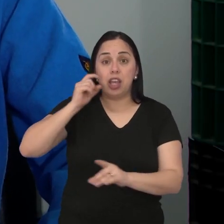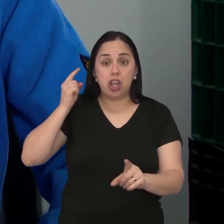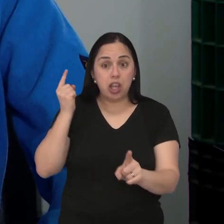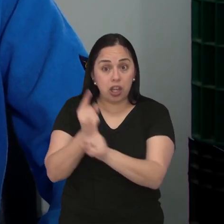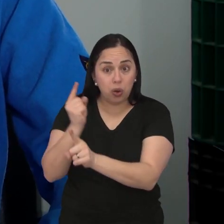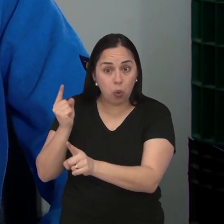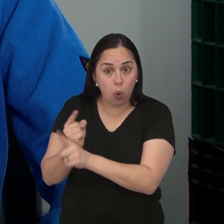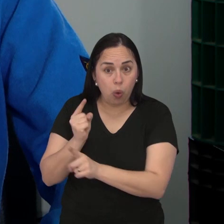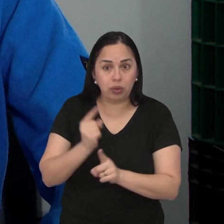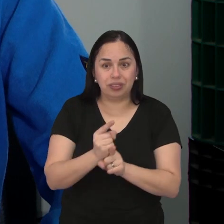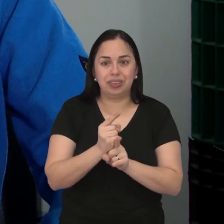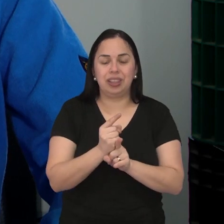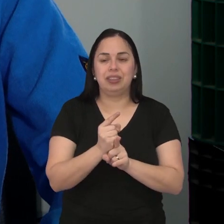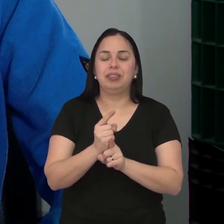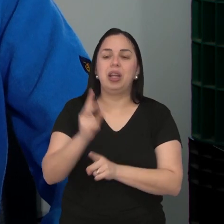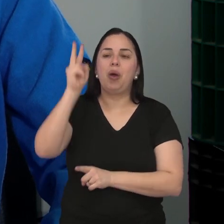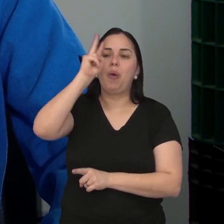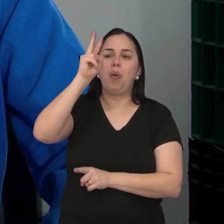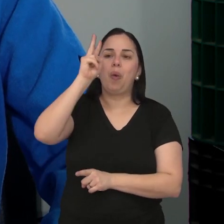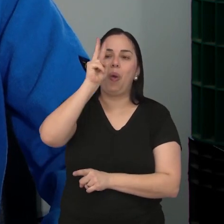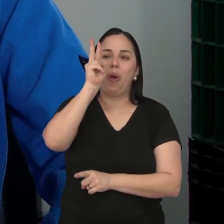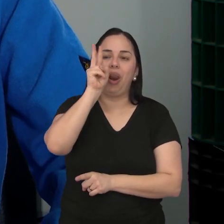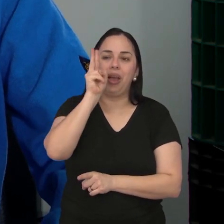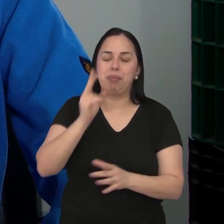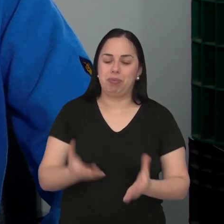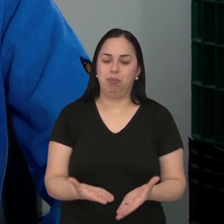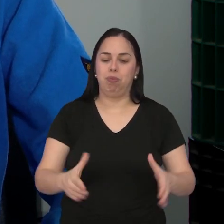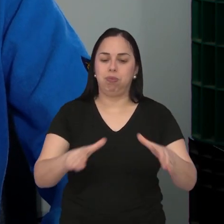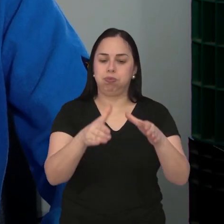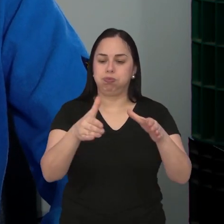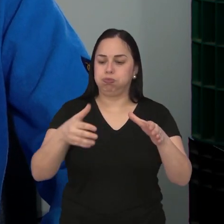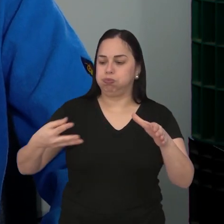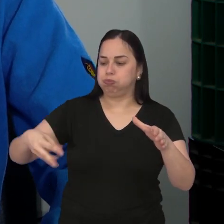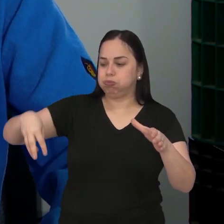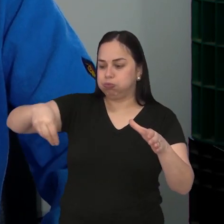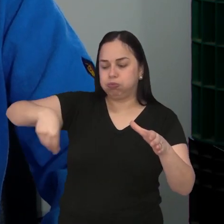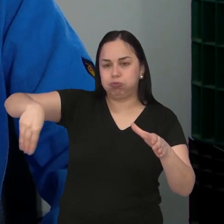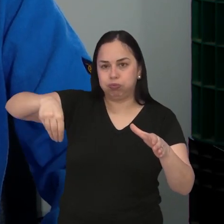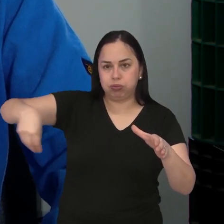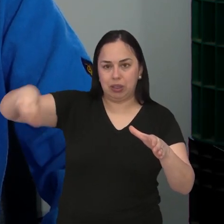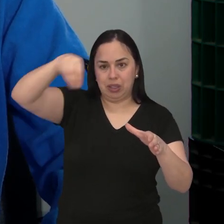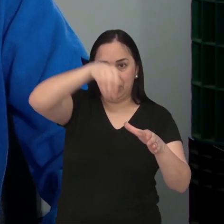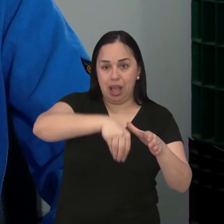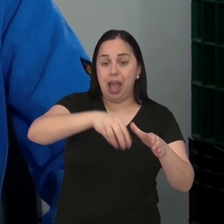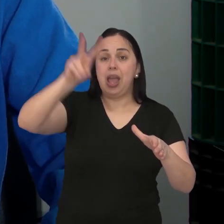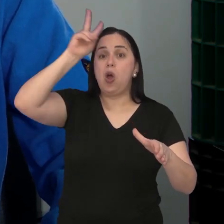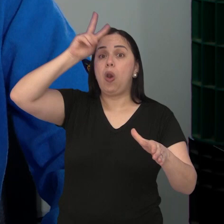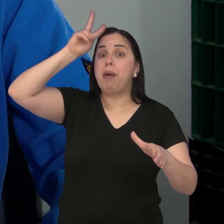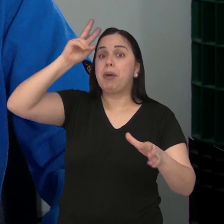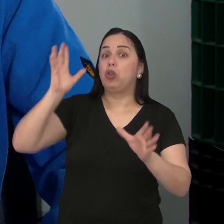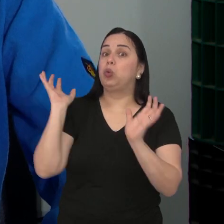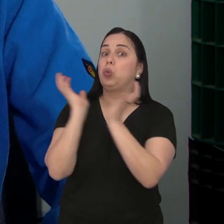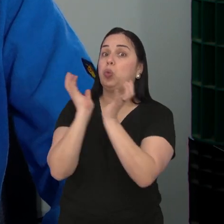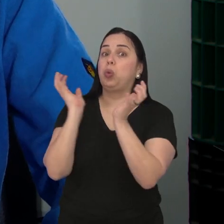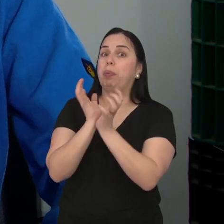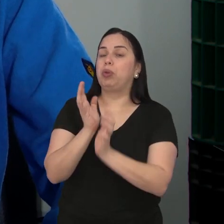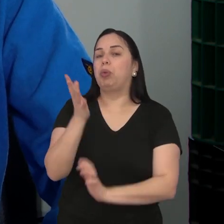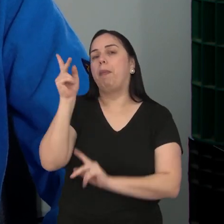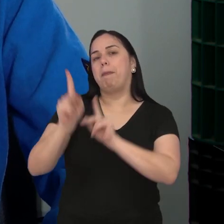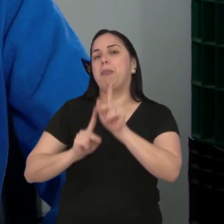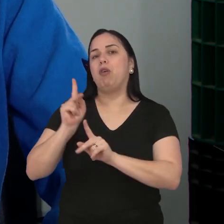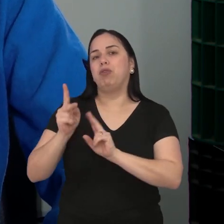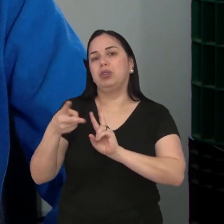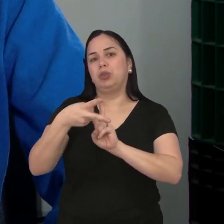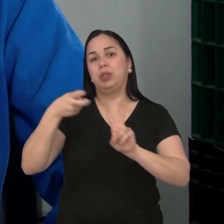revirada, eu já remeto a uma urna funerária do padrão indígena dos grupos tupis-guaranis. Olha quanta